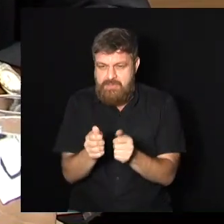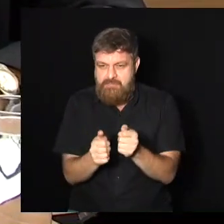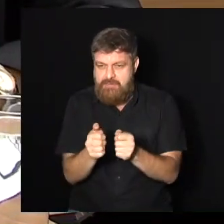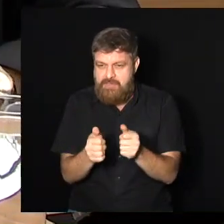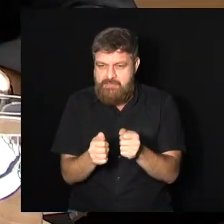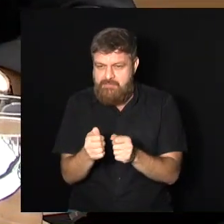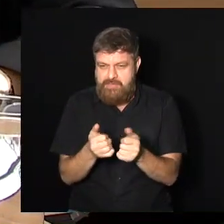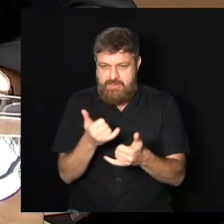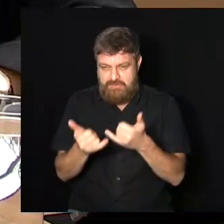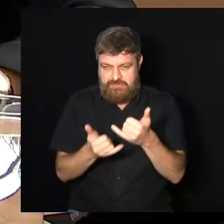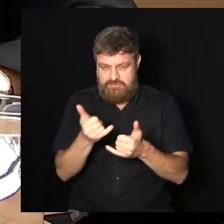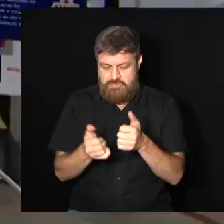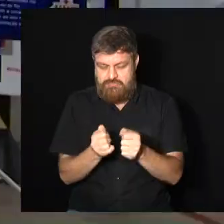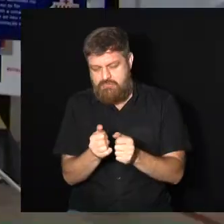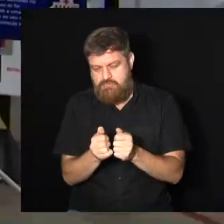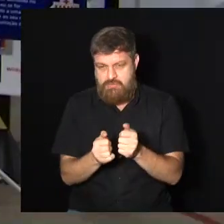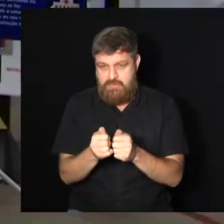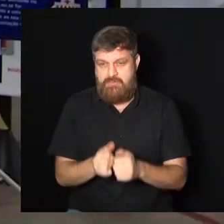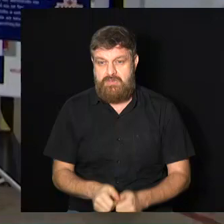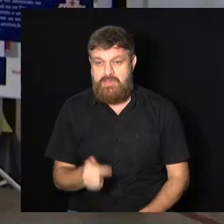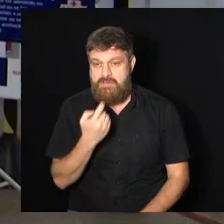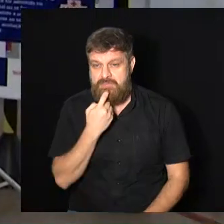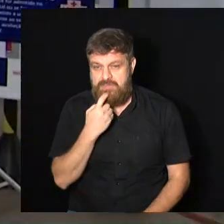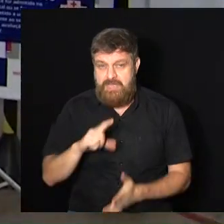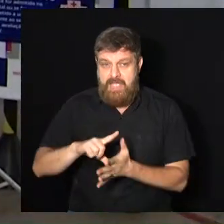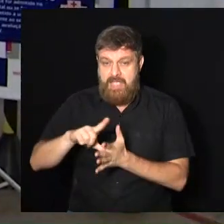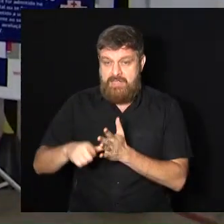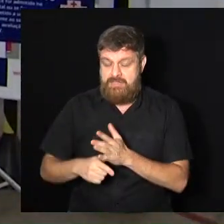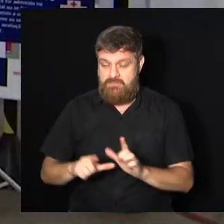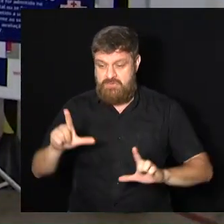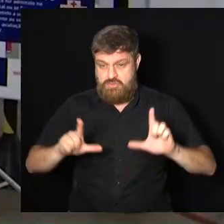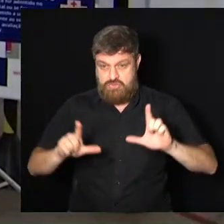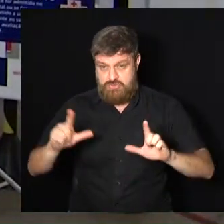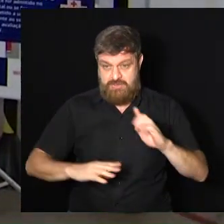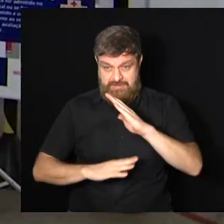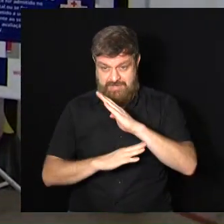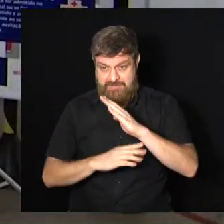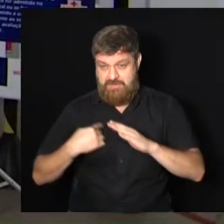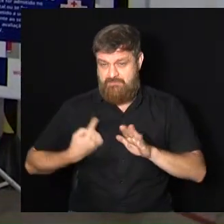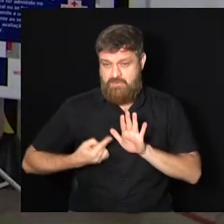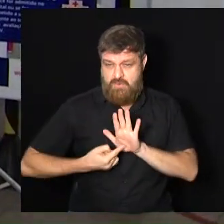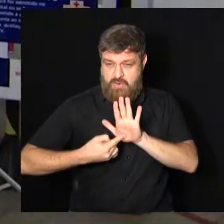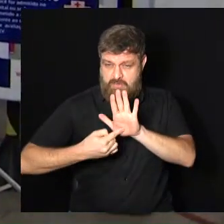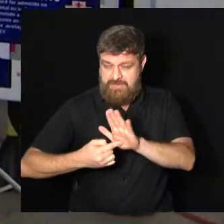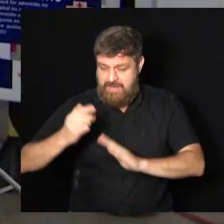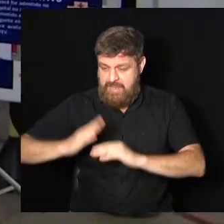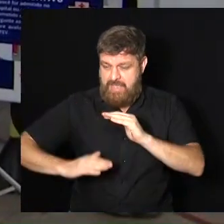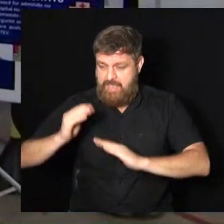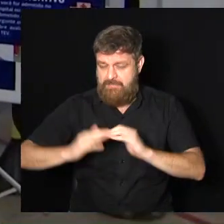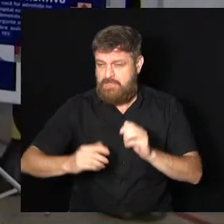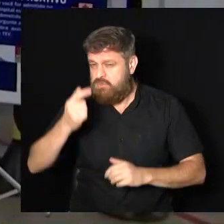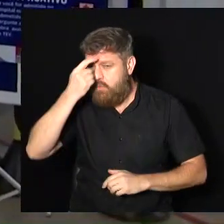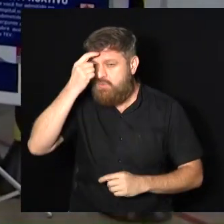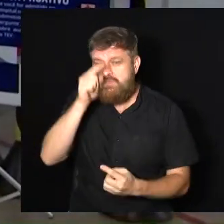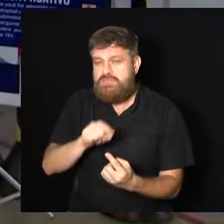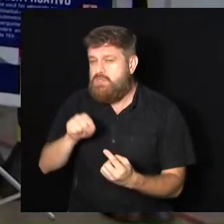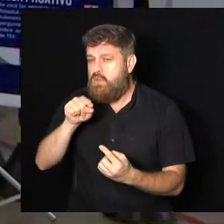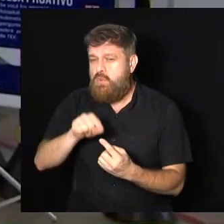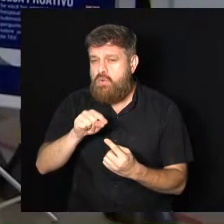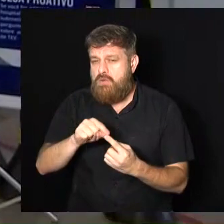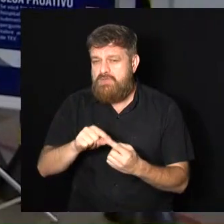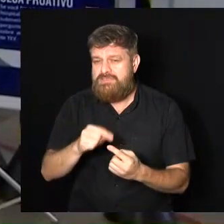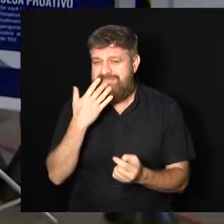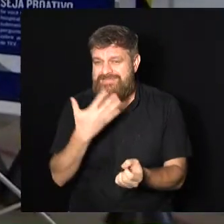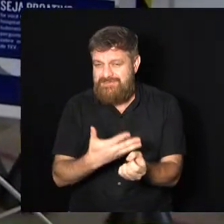Play Hard em Campinas. Pois é, daqui a pouco aqui no Jornal Câmara Notícia eu vou mostrar as ações que estão sendo realizadas para